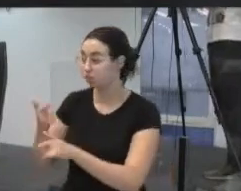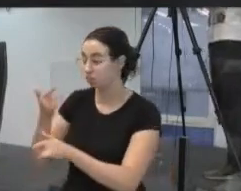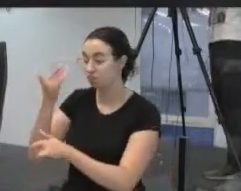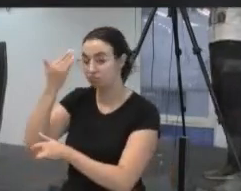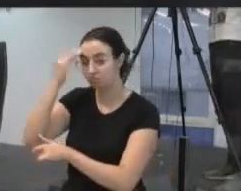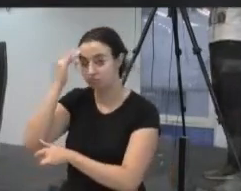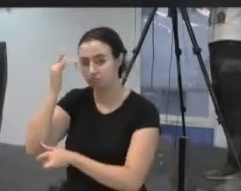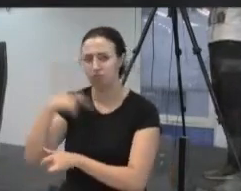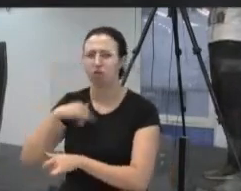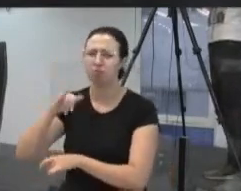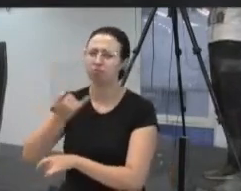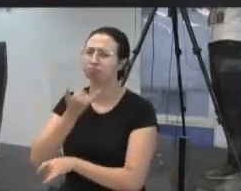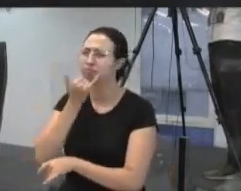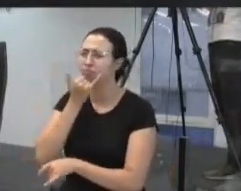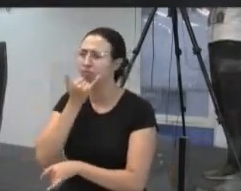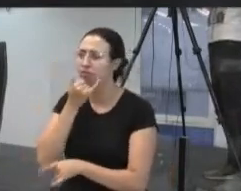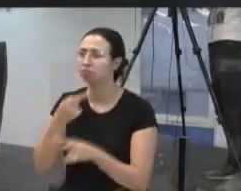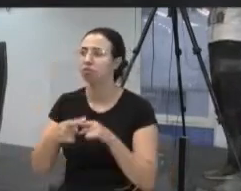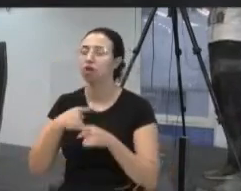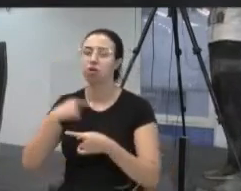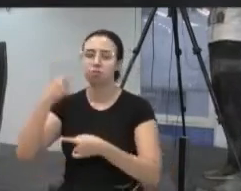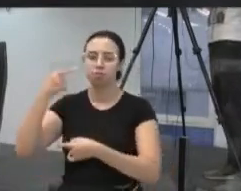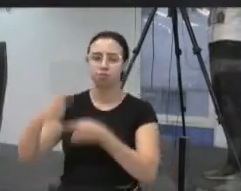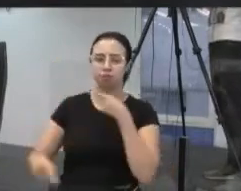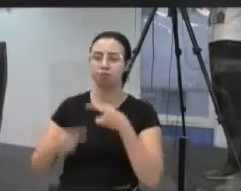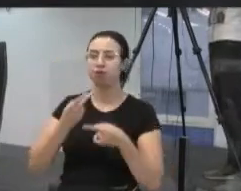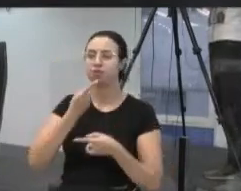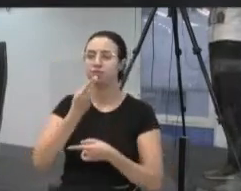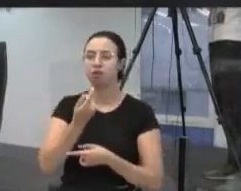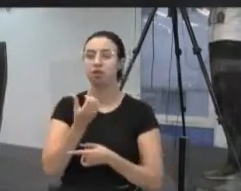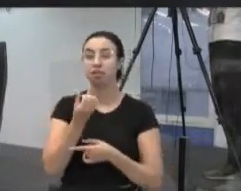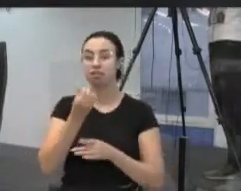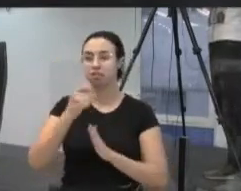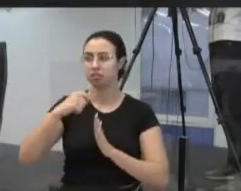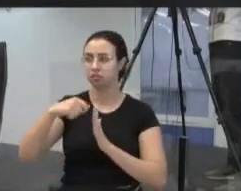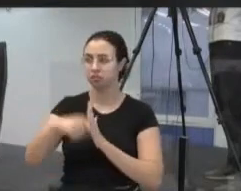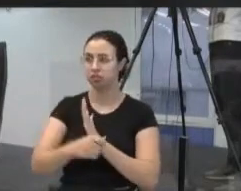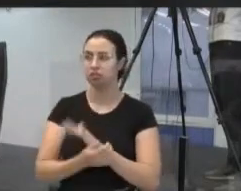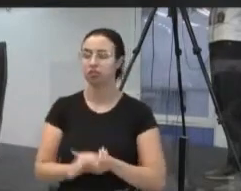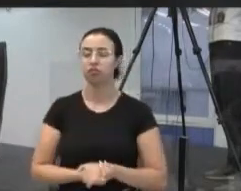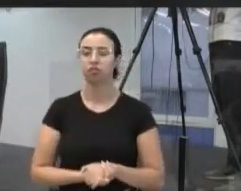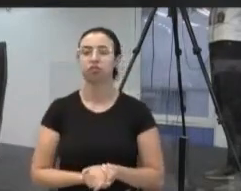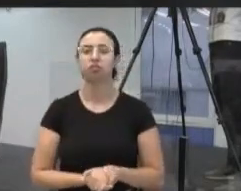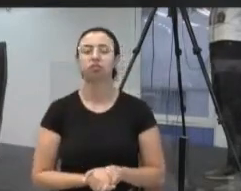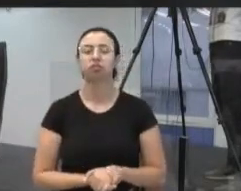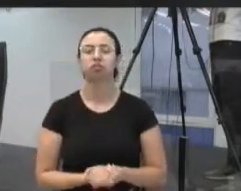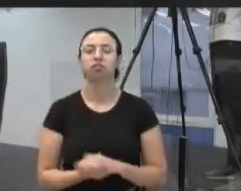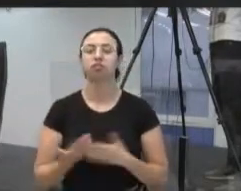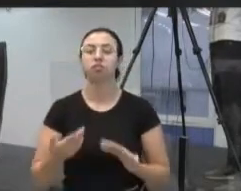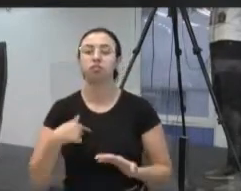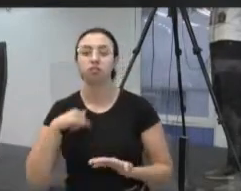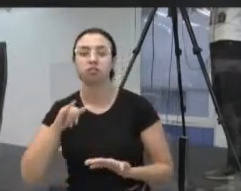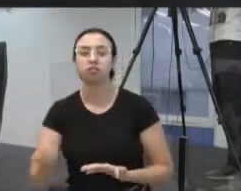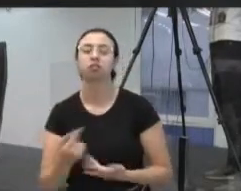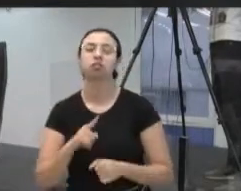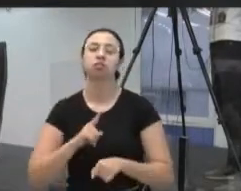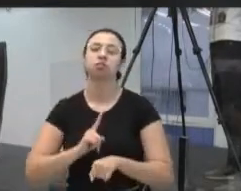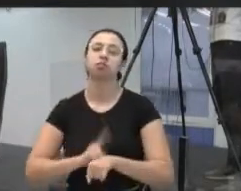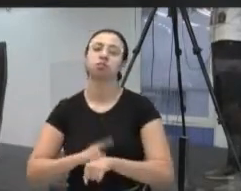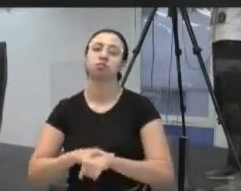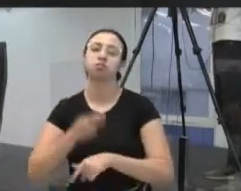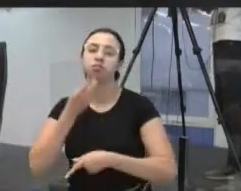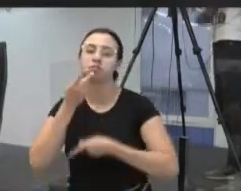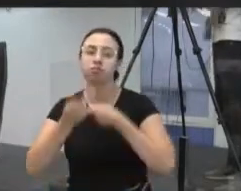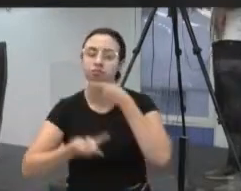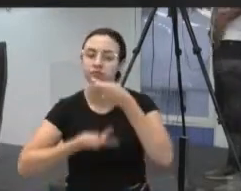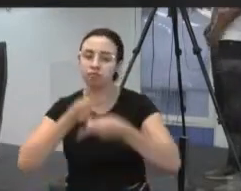aproveitando, Juliana, você me desculpa, porque eu estou proibido de falar 6 meses nessa Câmara. Então, eu aproveito esses momentos para me poder